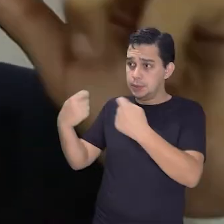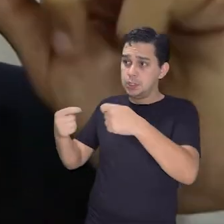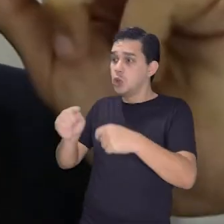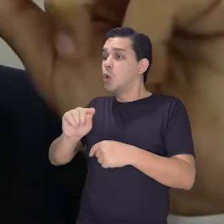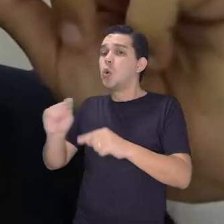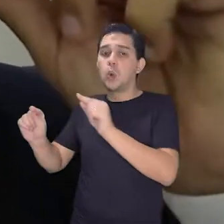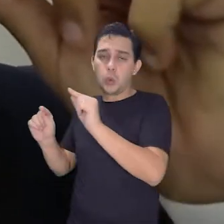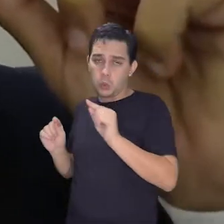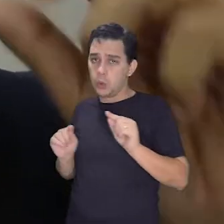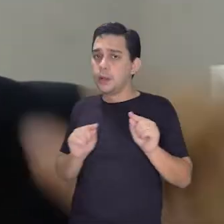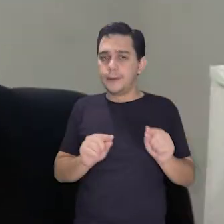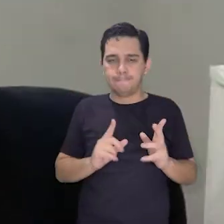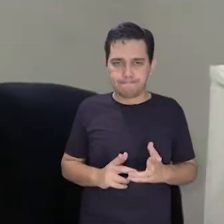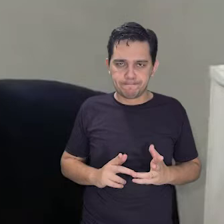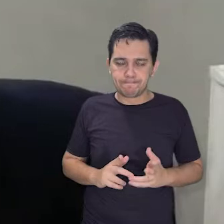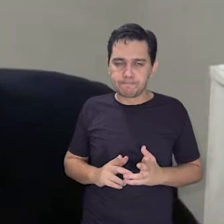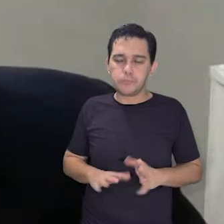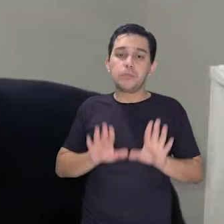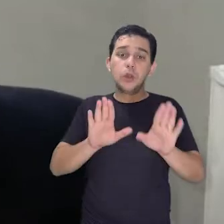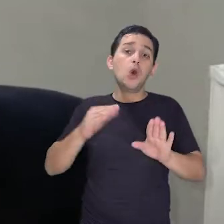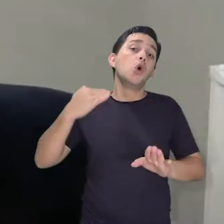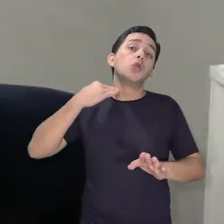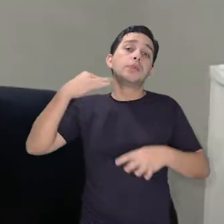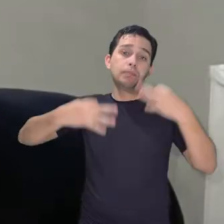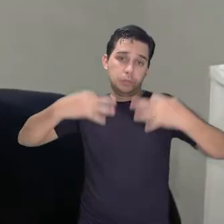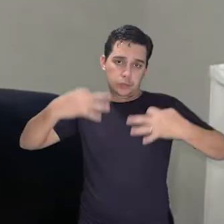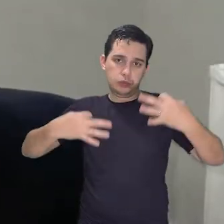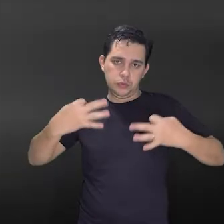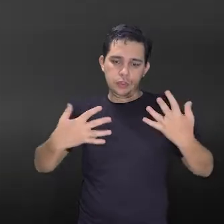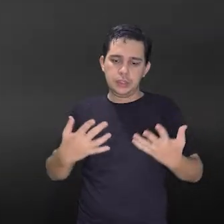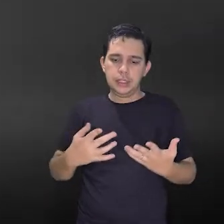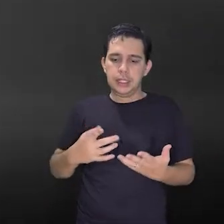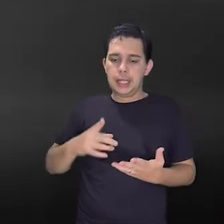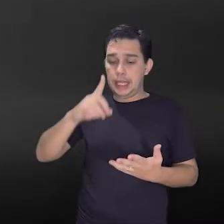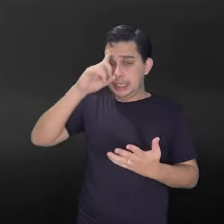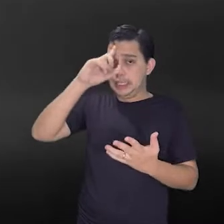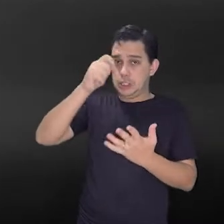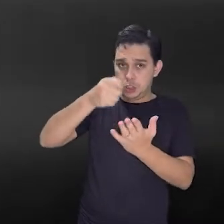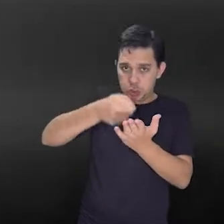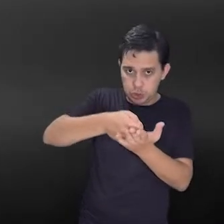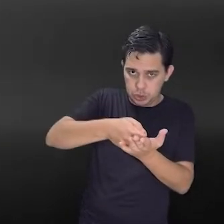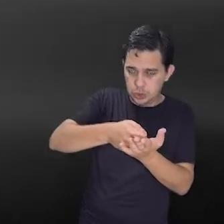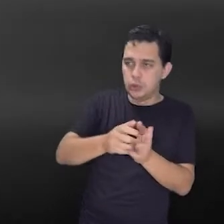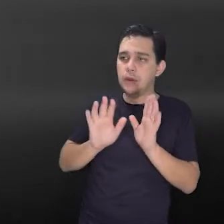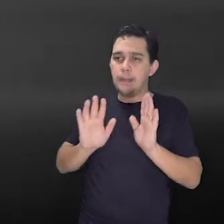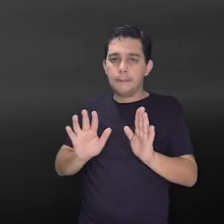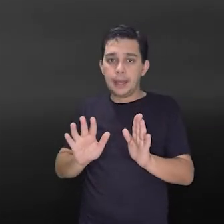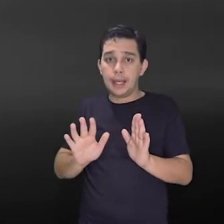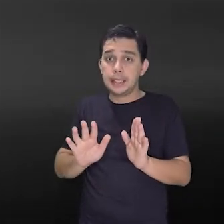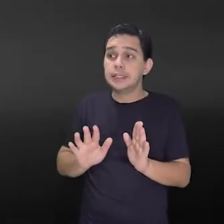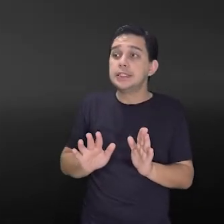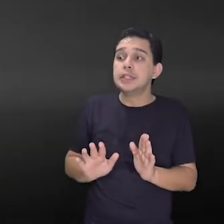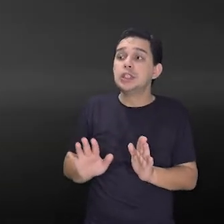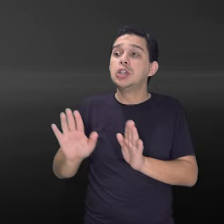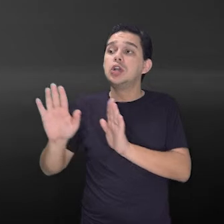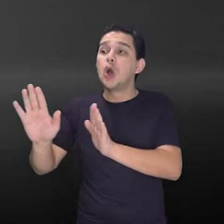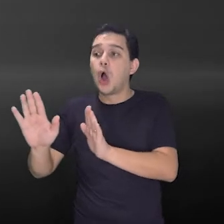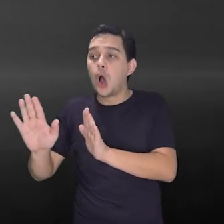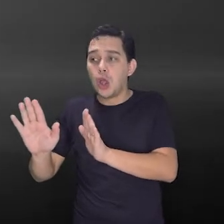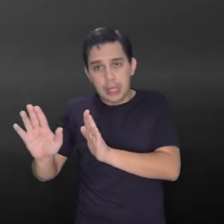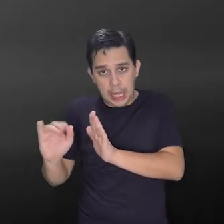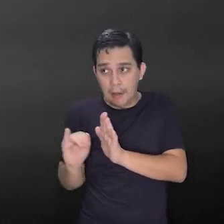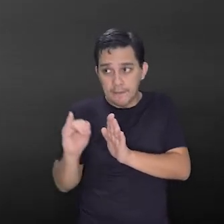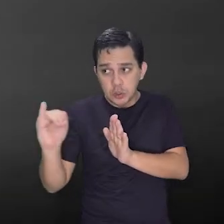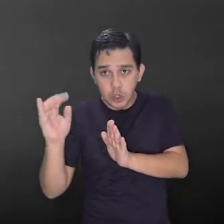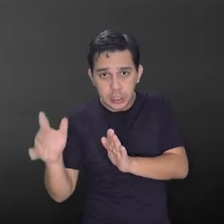instrumento, no início, o Tribunal de Justiça determinou a suspensão da decisão proferida pelo juízo de primeiro grau. Então, ainda não ocorreram